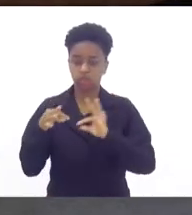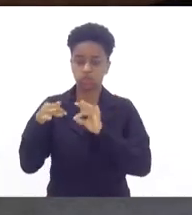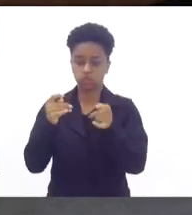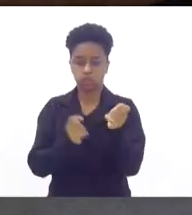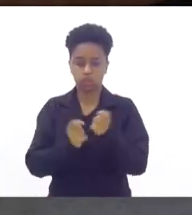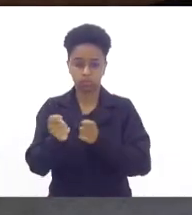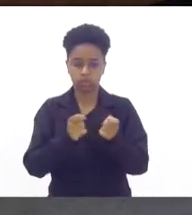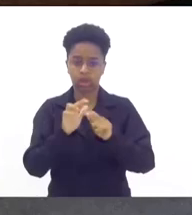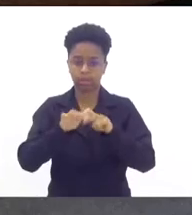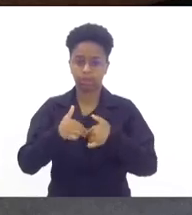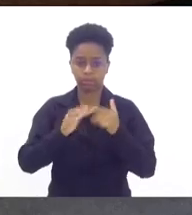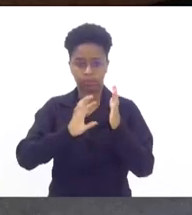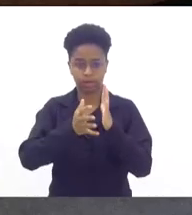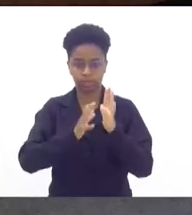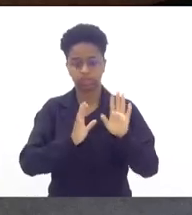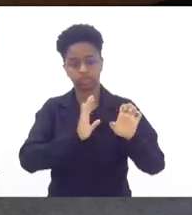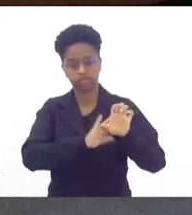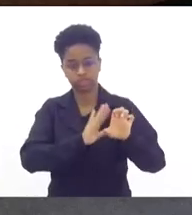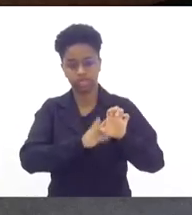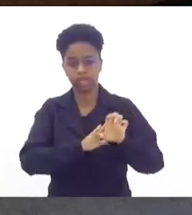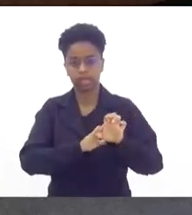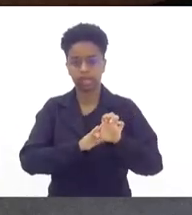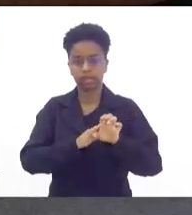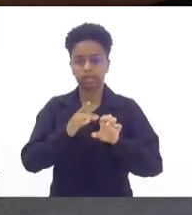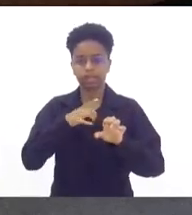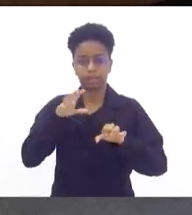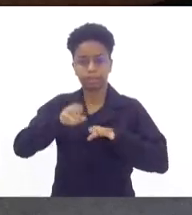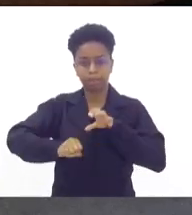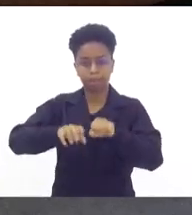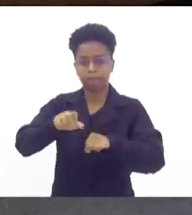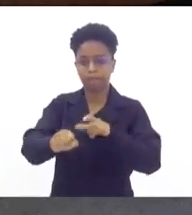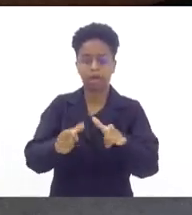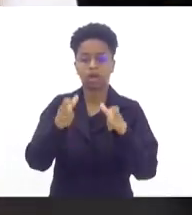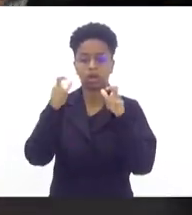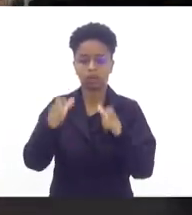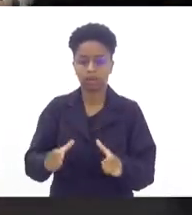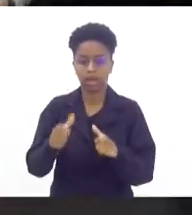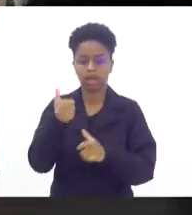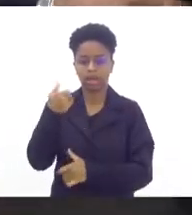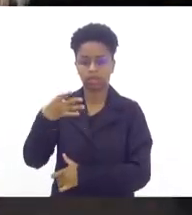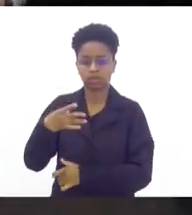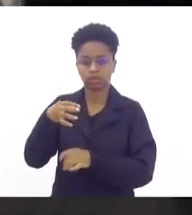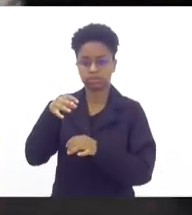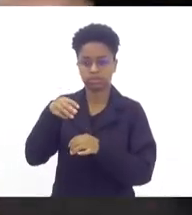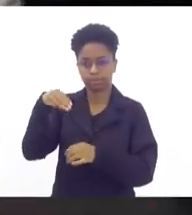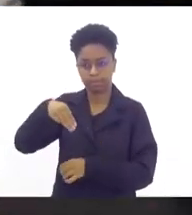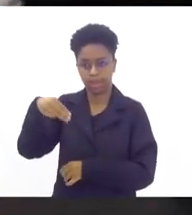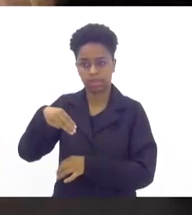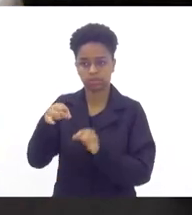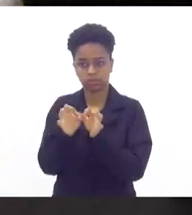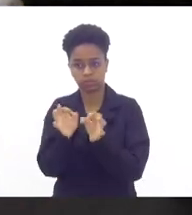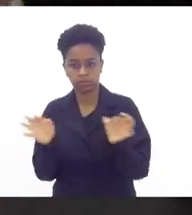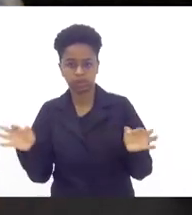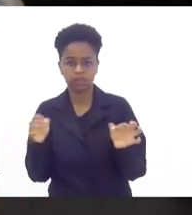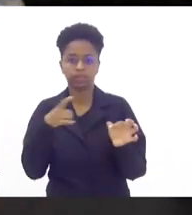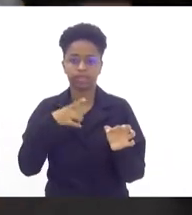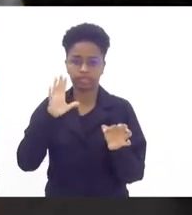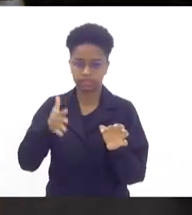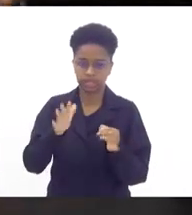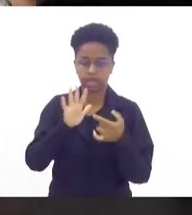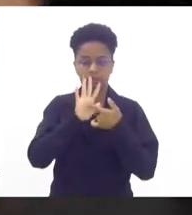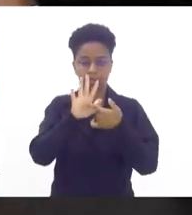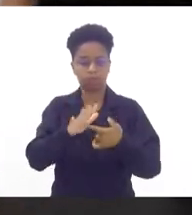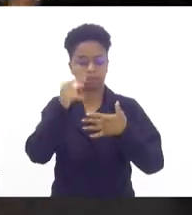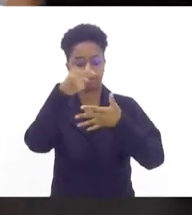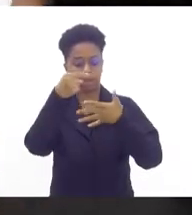de esquerda ocupando uma área de 14 mil metros quadrados que já tem relatório da Inteligência da Defesa Civil da saúde da